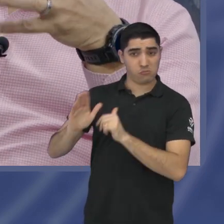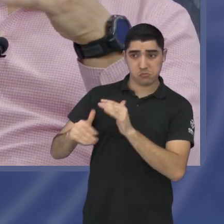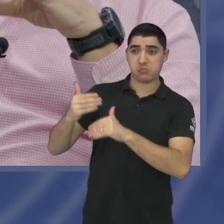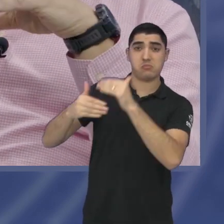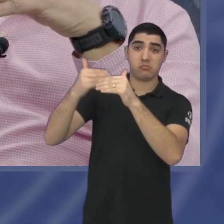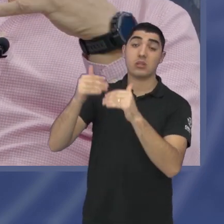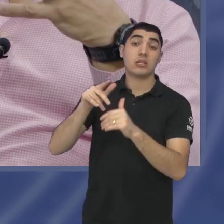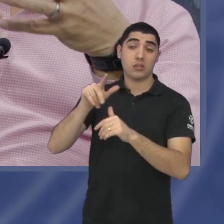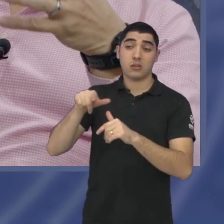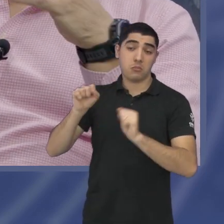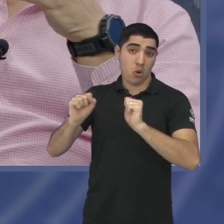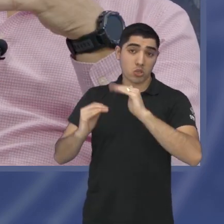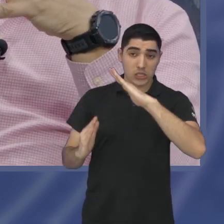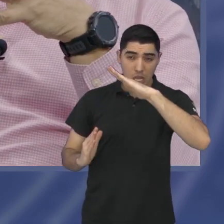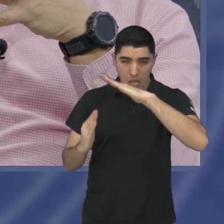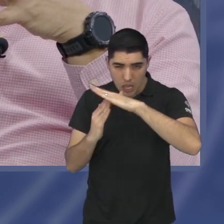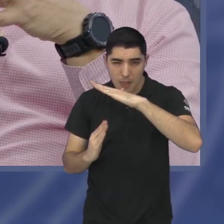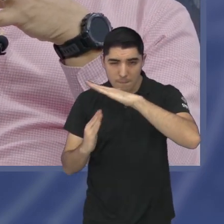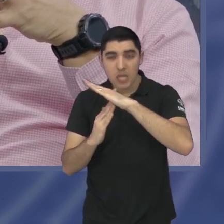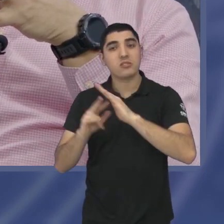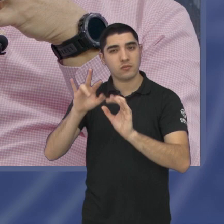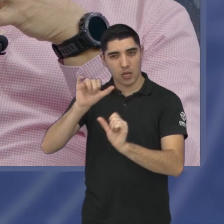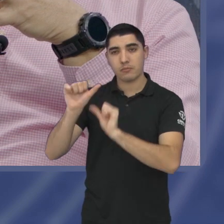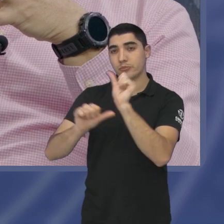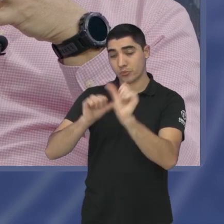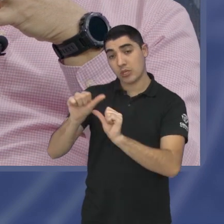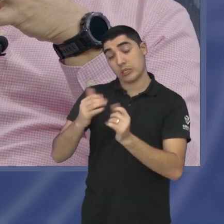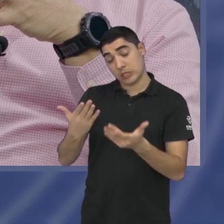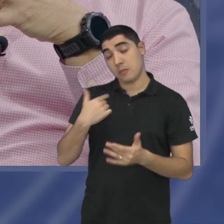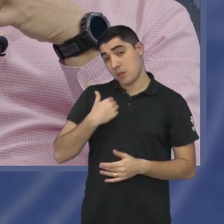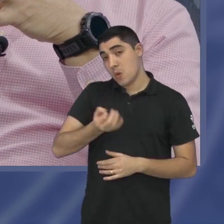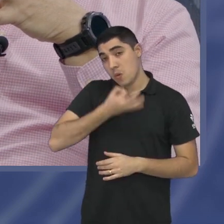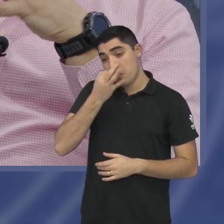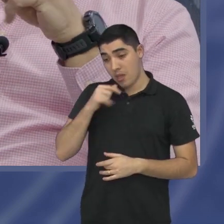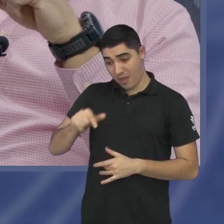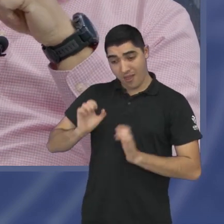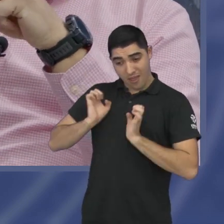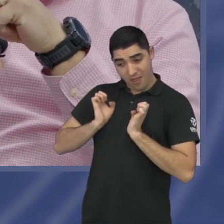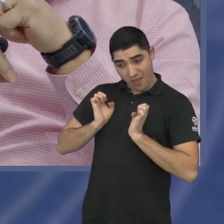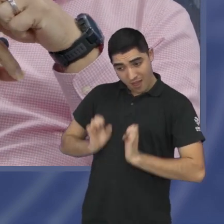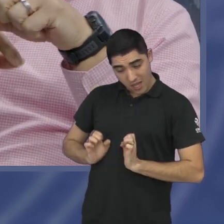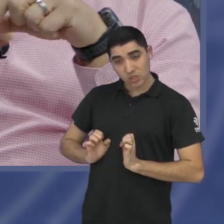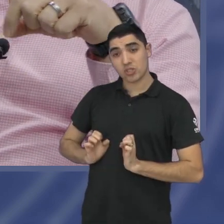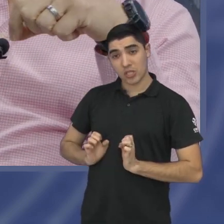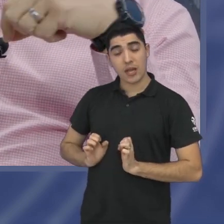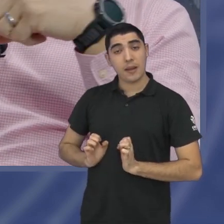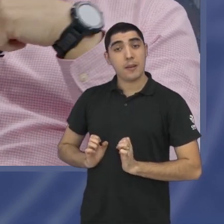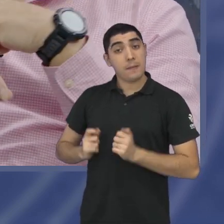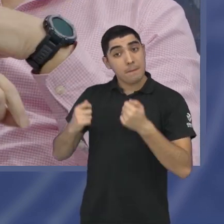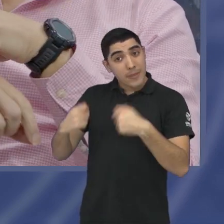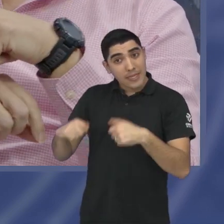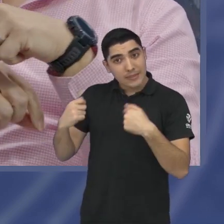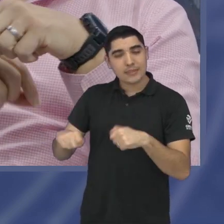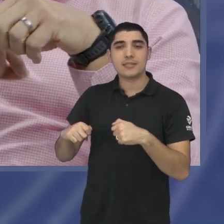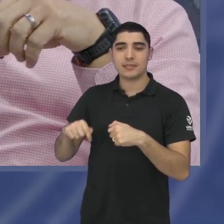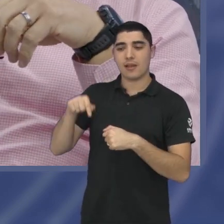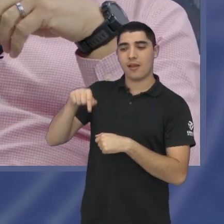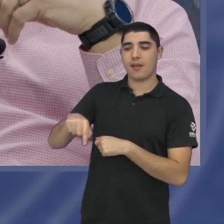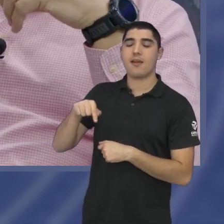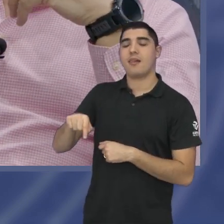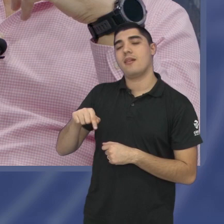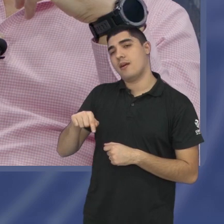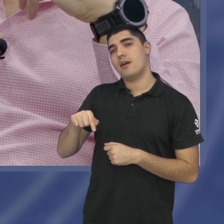sendo alterados com o passar do tempo. Eu acho que a ética ela tem que entrar de uma maneira